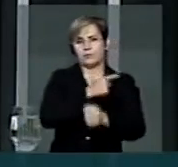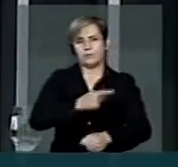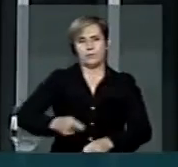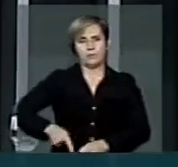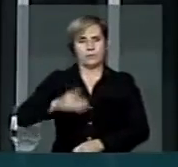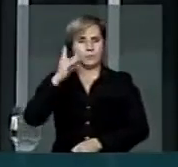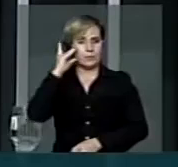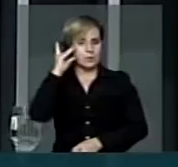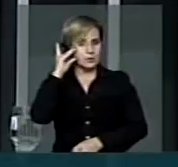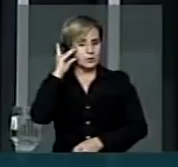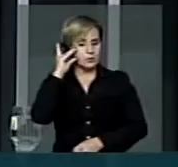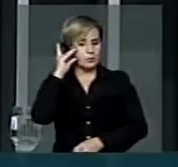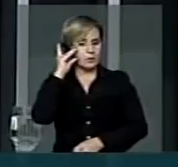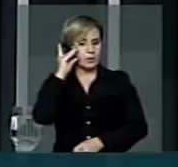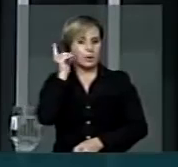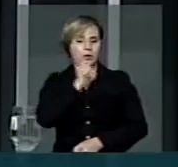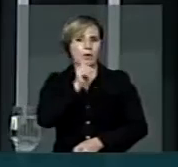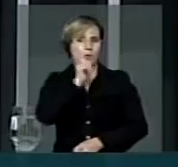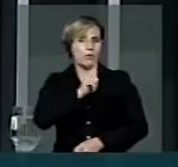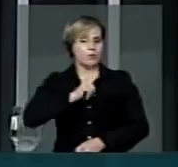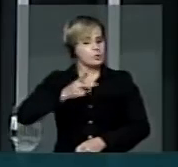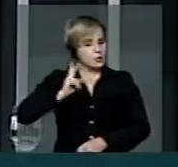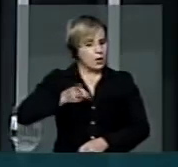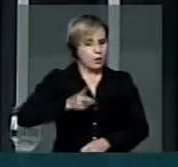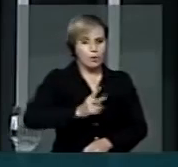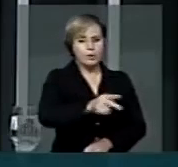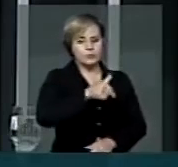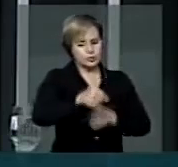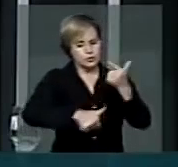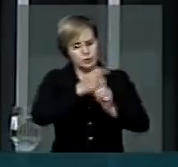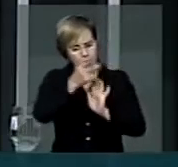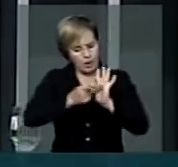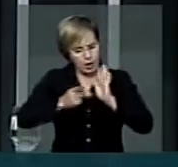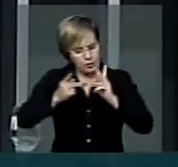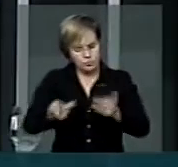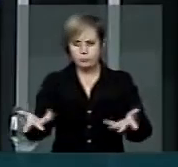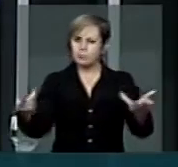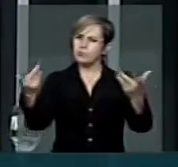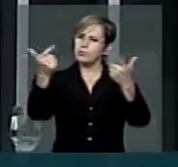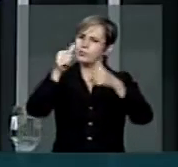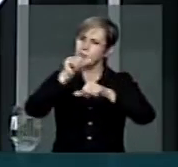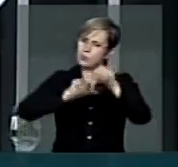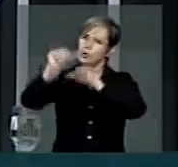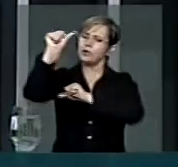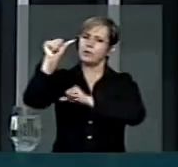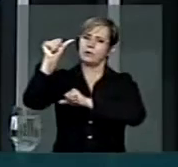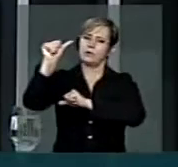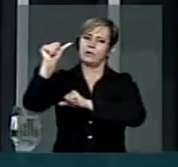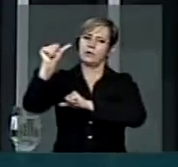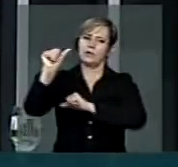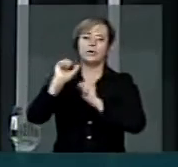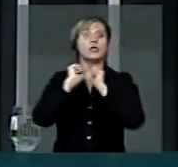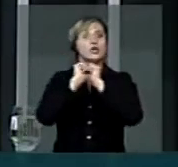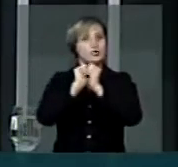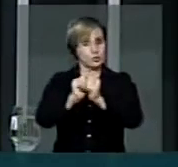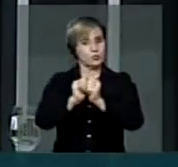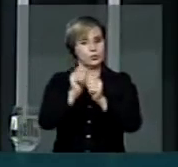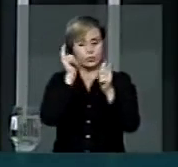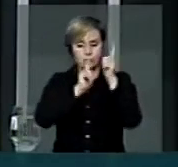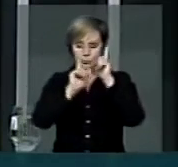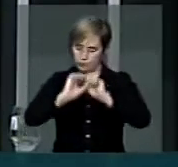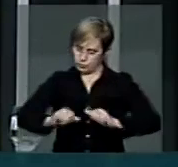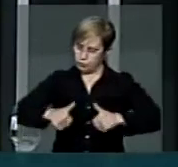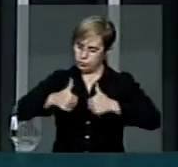que a presidenta Dilma possa dar continuidade a esse projeto revolucionário que junto implementamos e